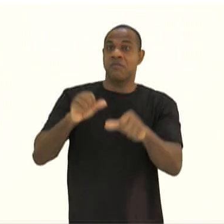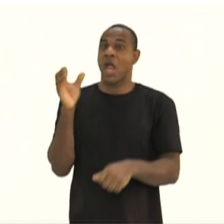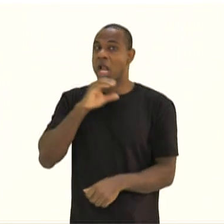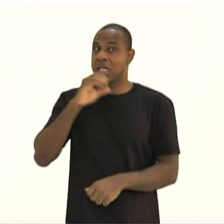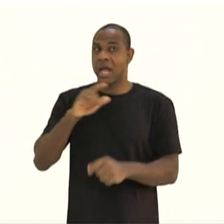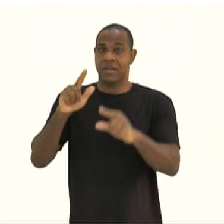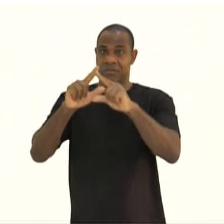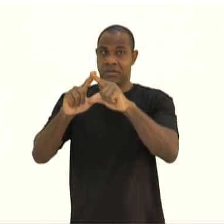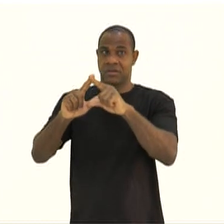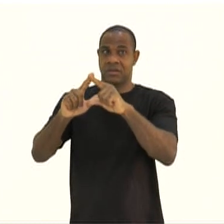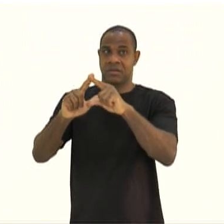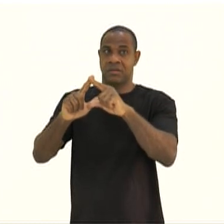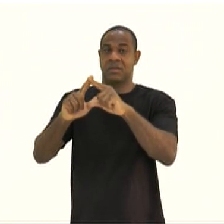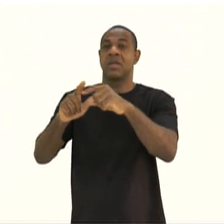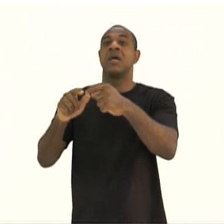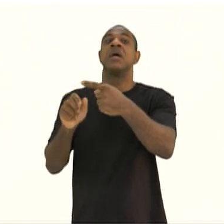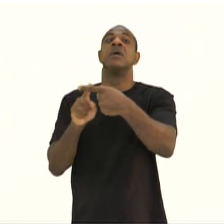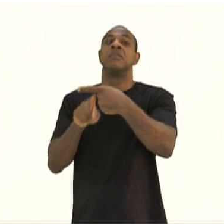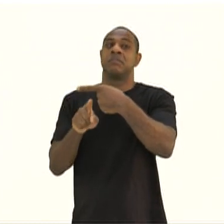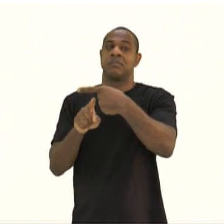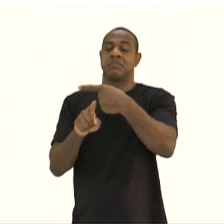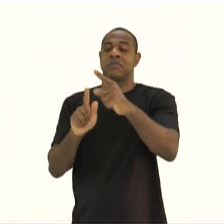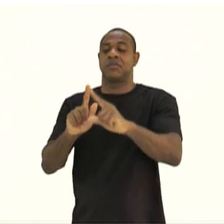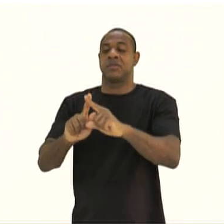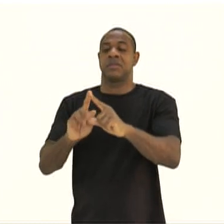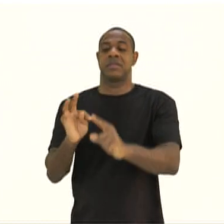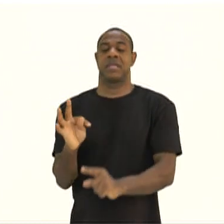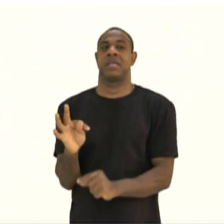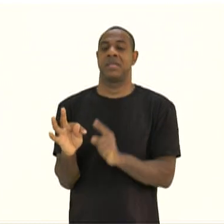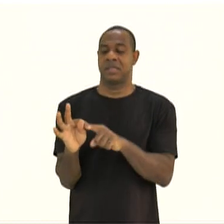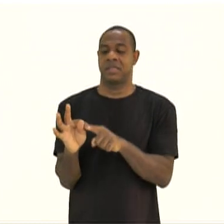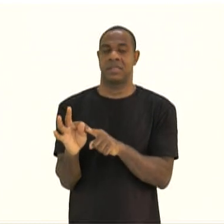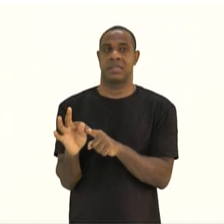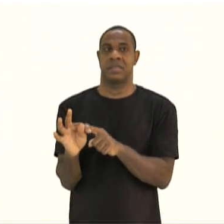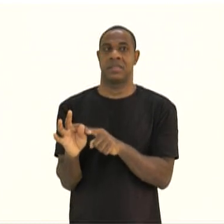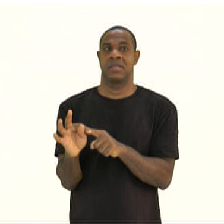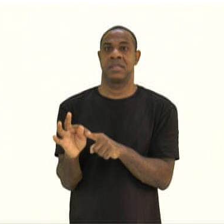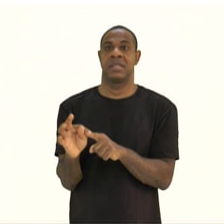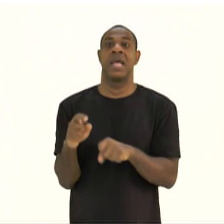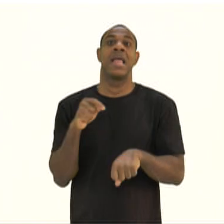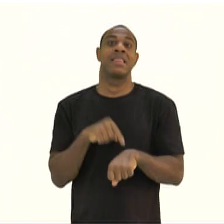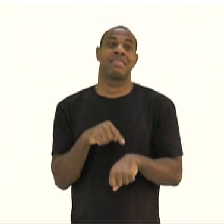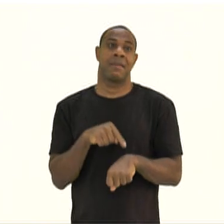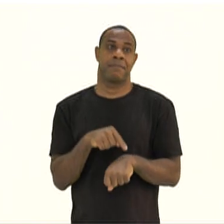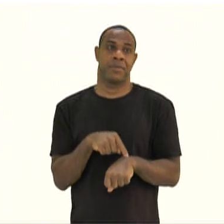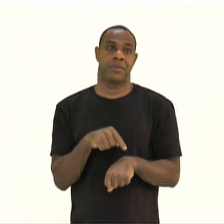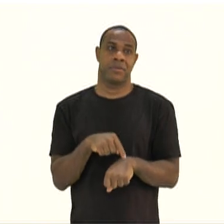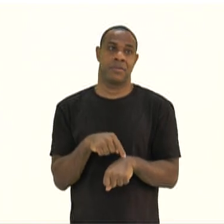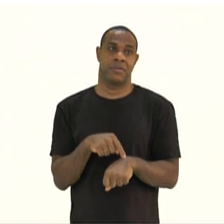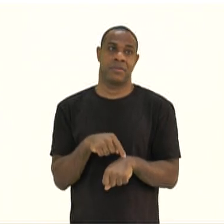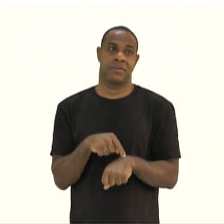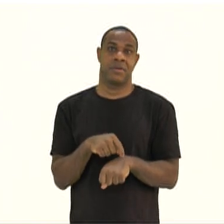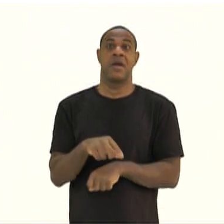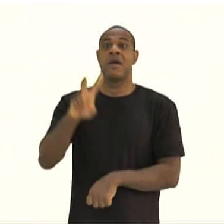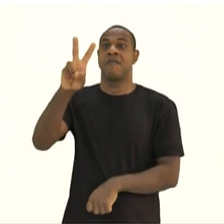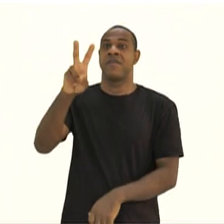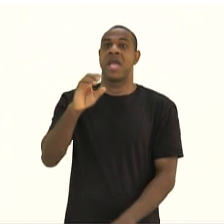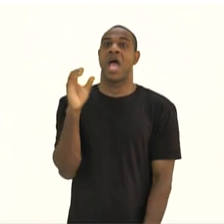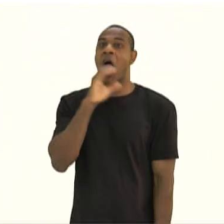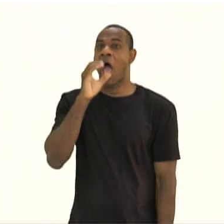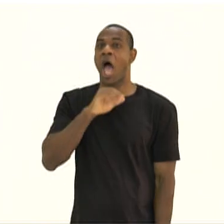tá? Dividido por delta T, que é a variação de tempo. O